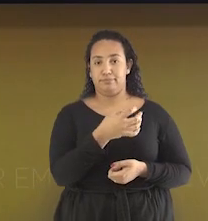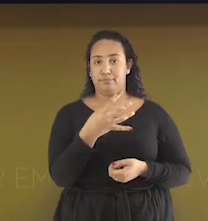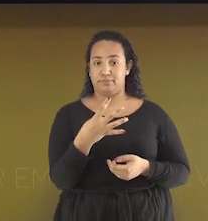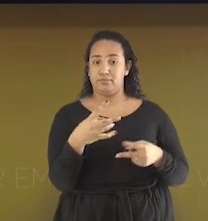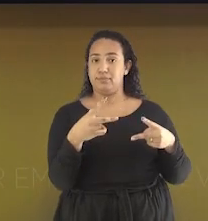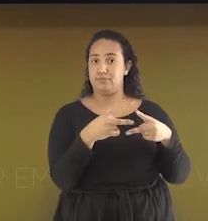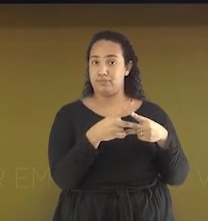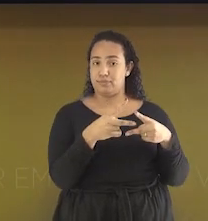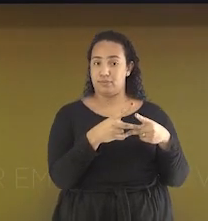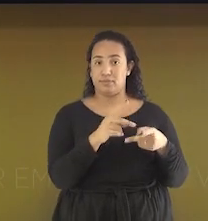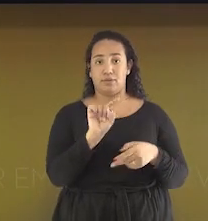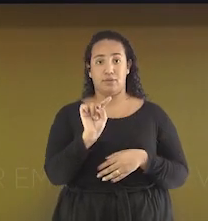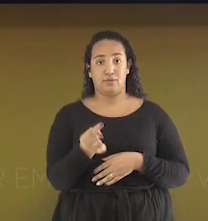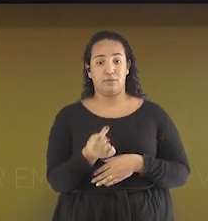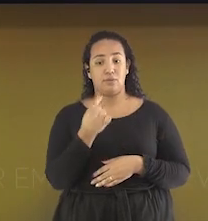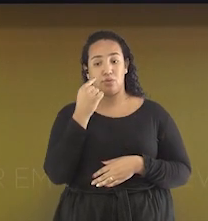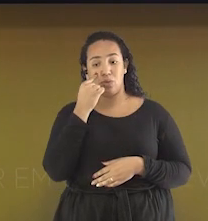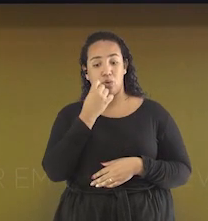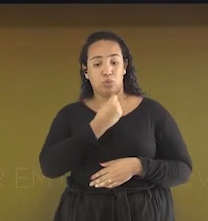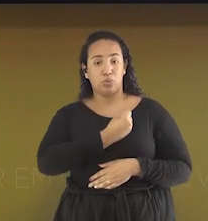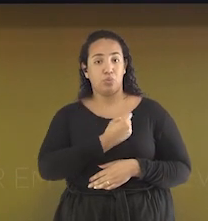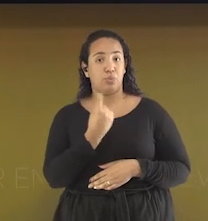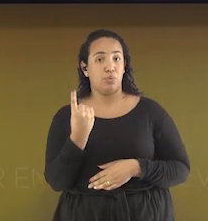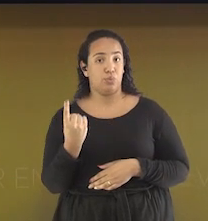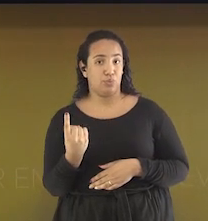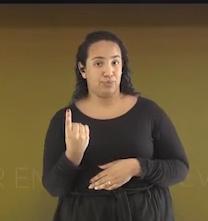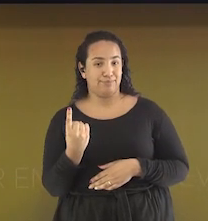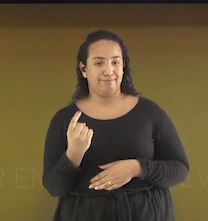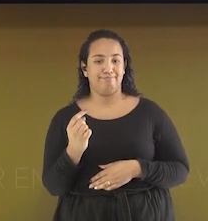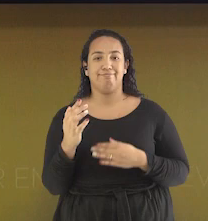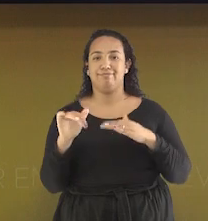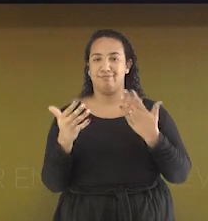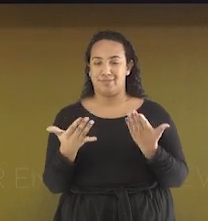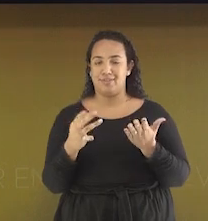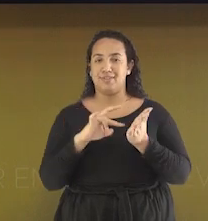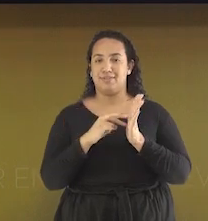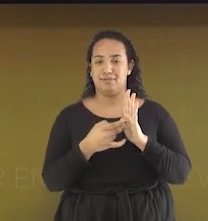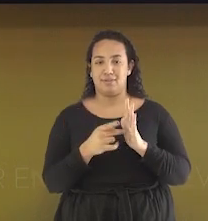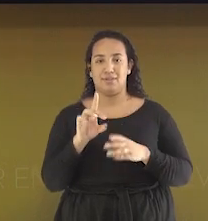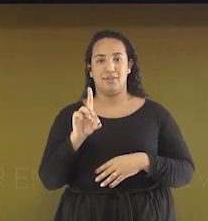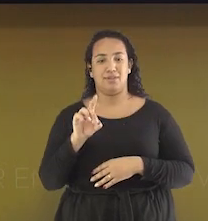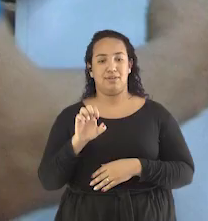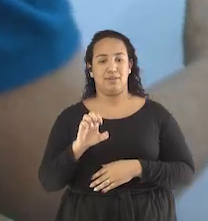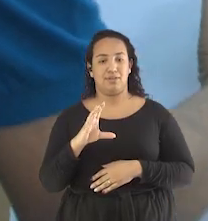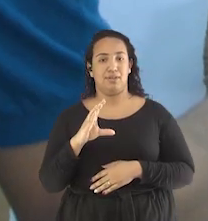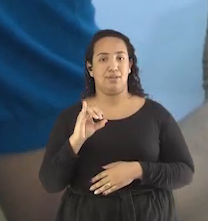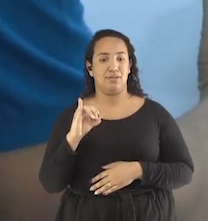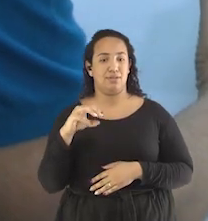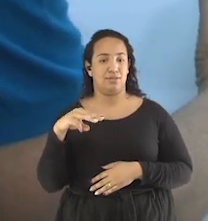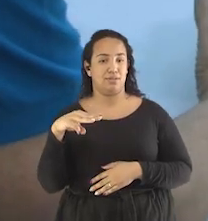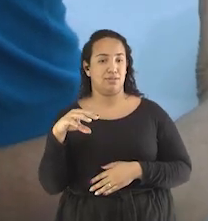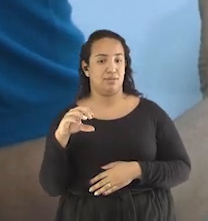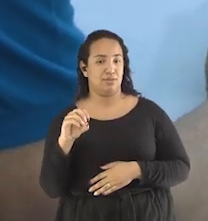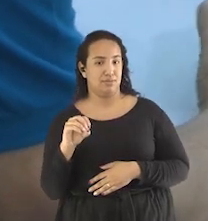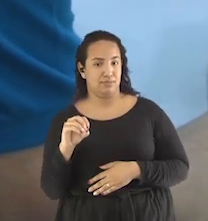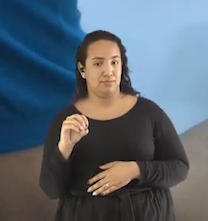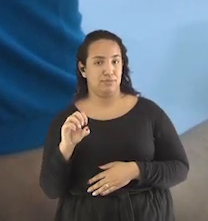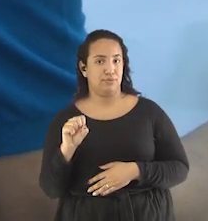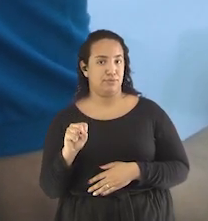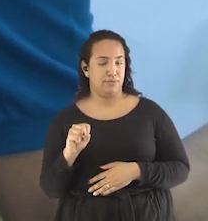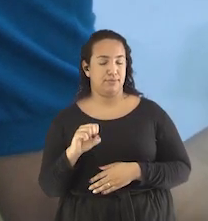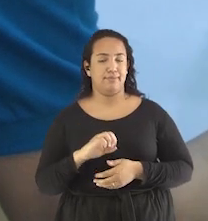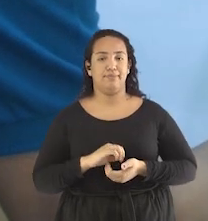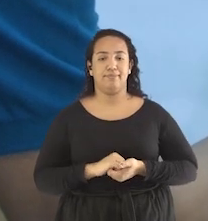e logo após a vírgula só tem um algarismo e 2 décimos.